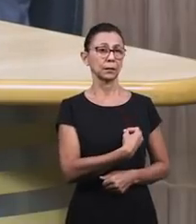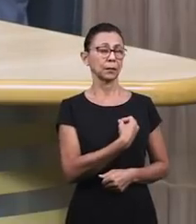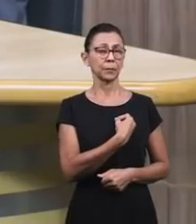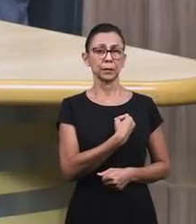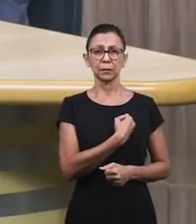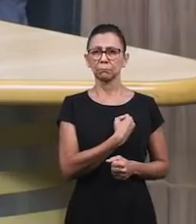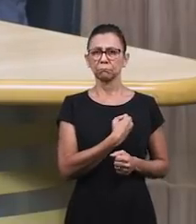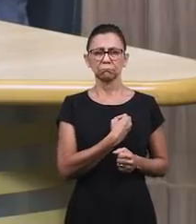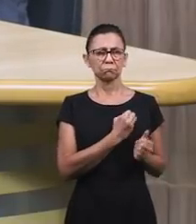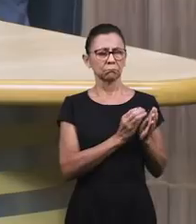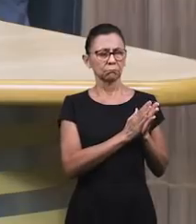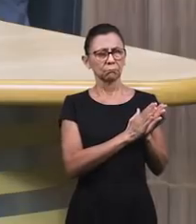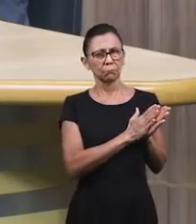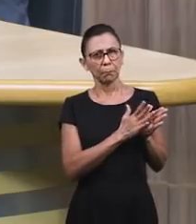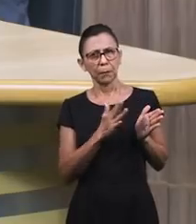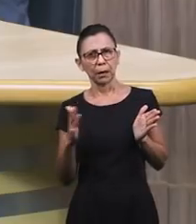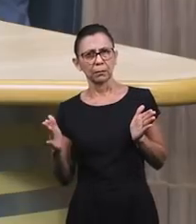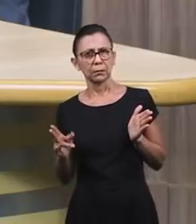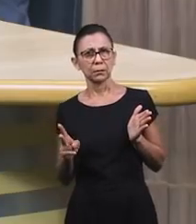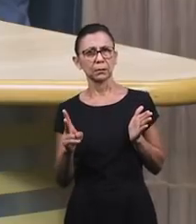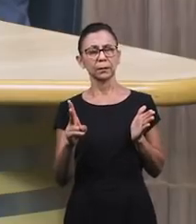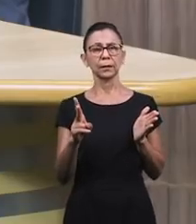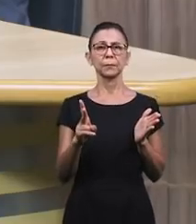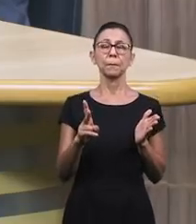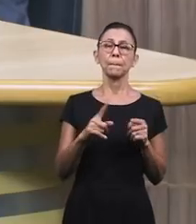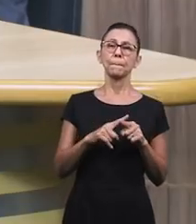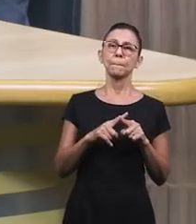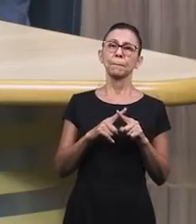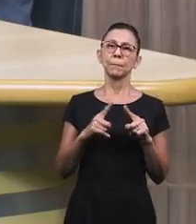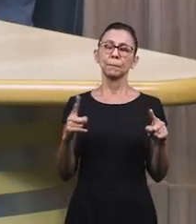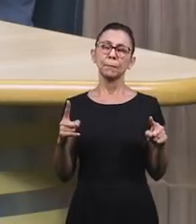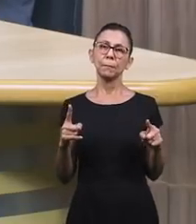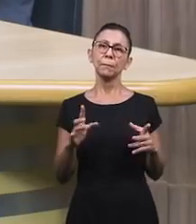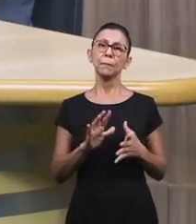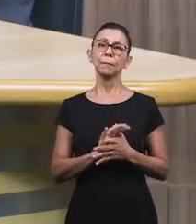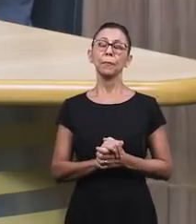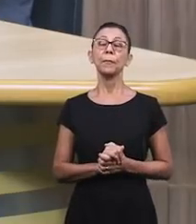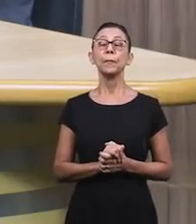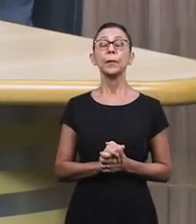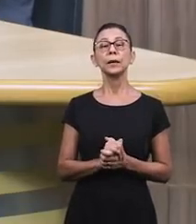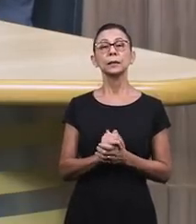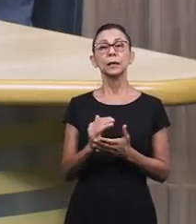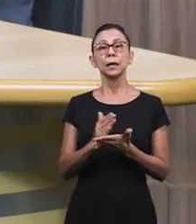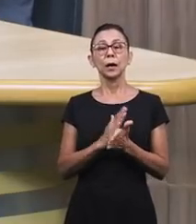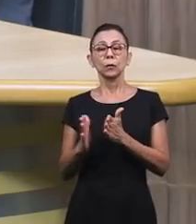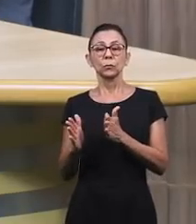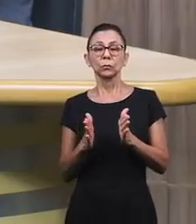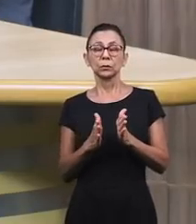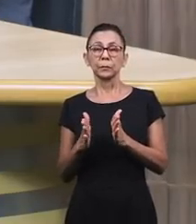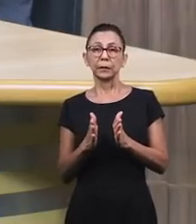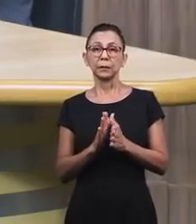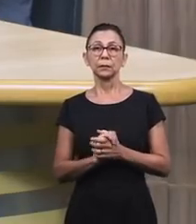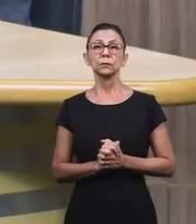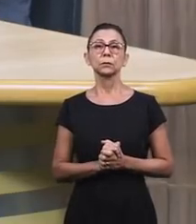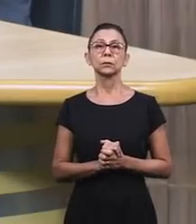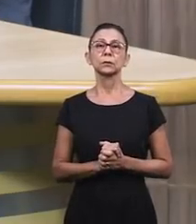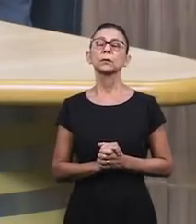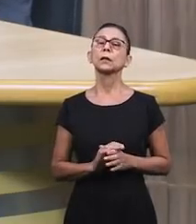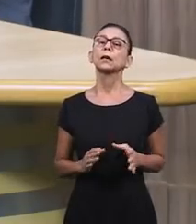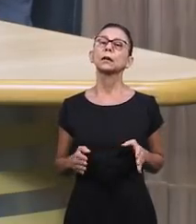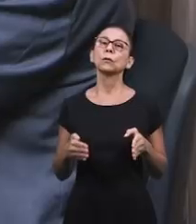a todo tempo. Mas alguns tempos na Bíblia, a ênfase foi a cada um das